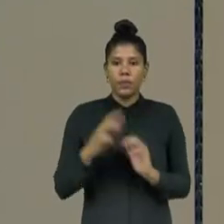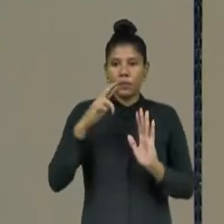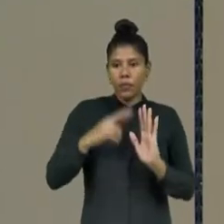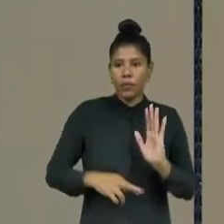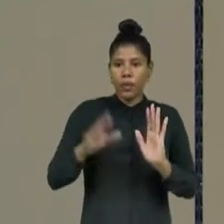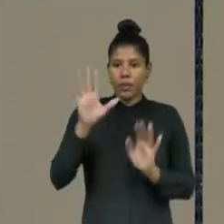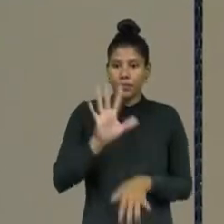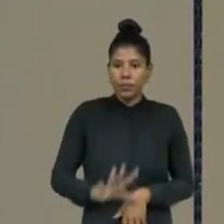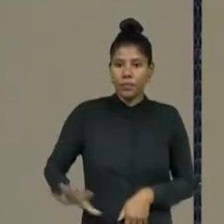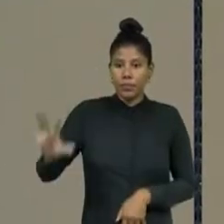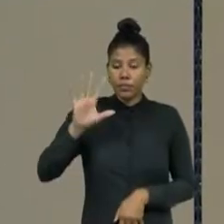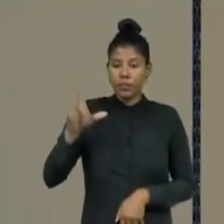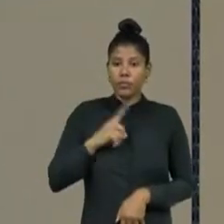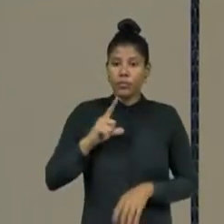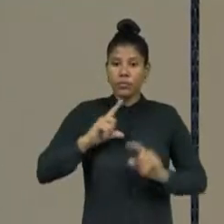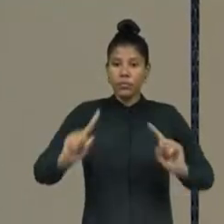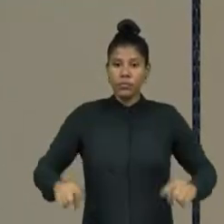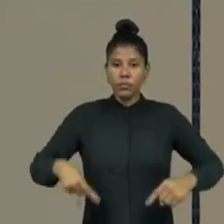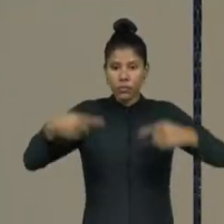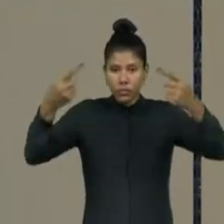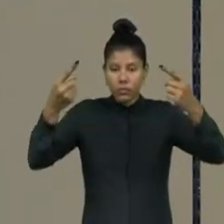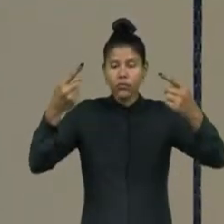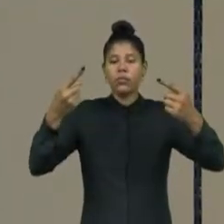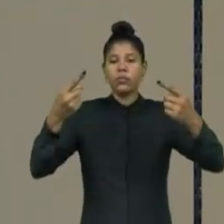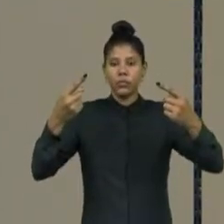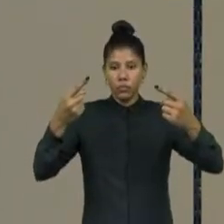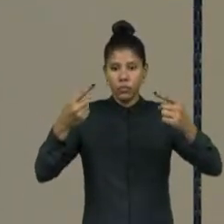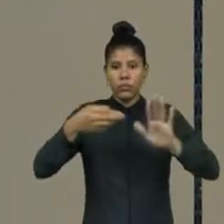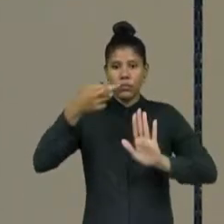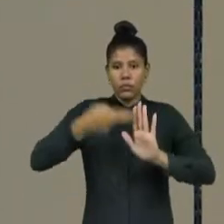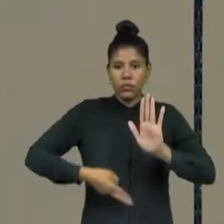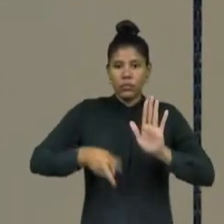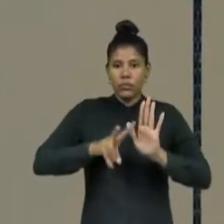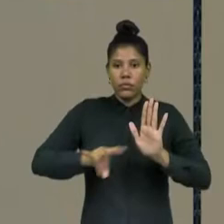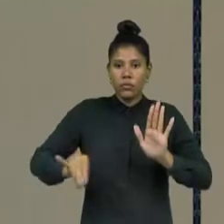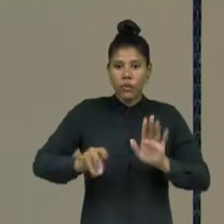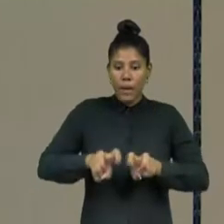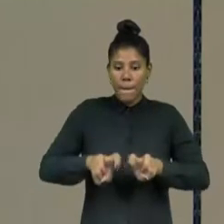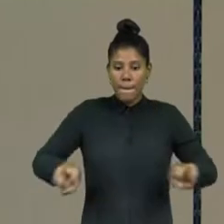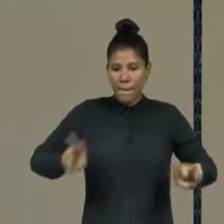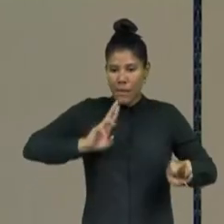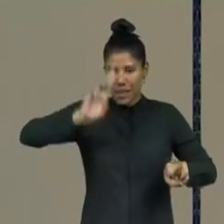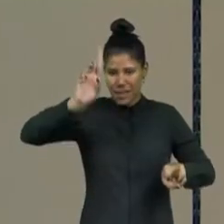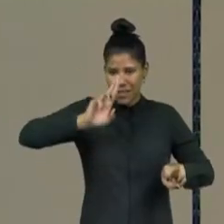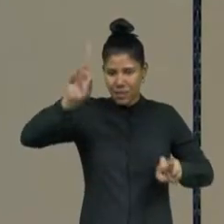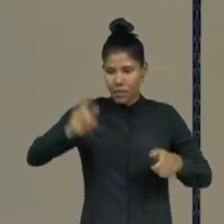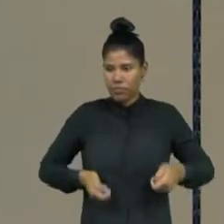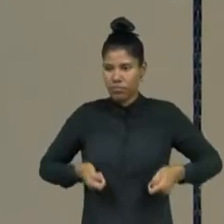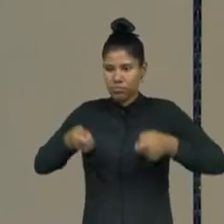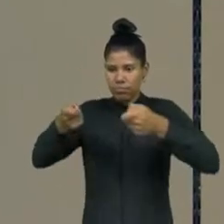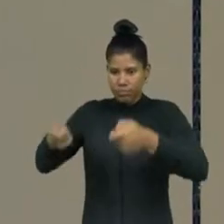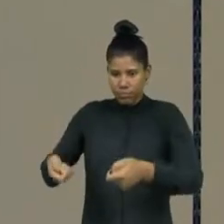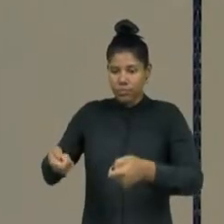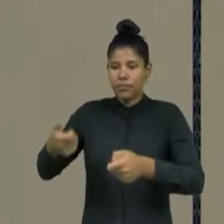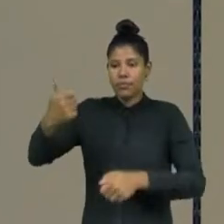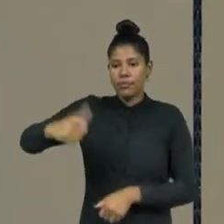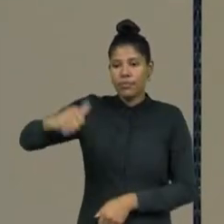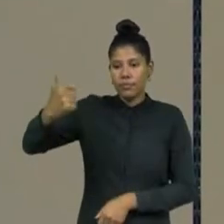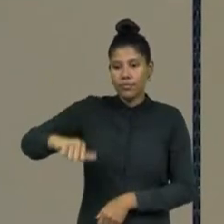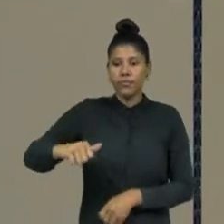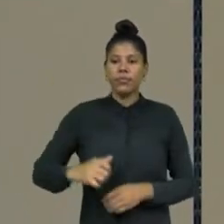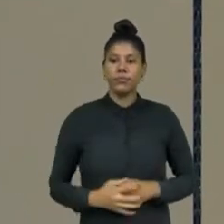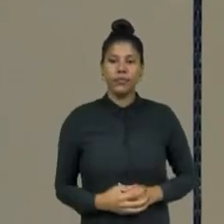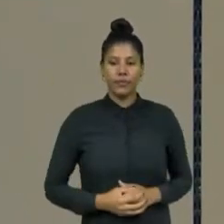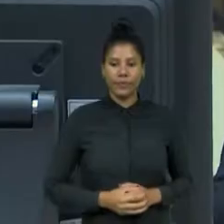de atualização do regimento interno será encaminhado à mesa diretora da Assembleia Legislativa e ainda está aberto a